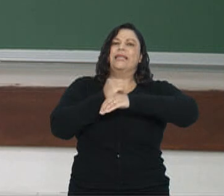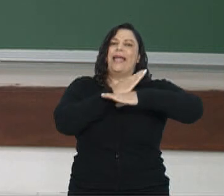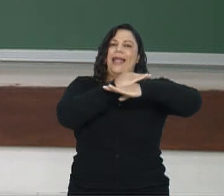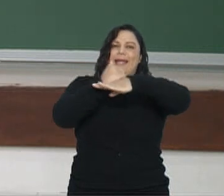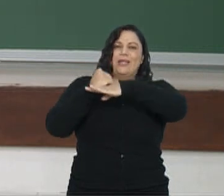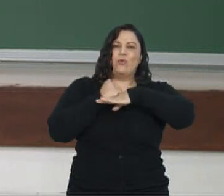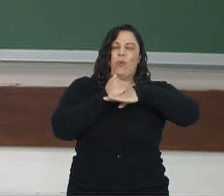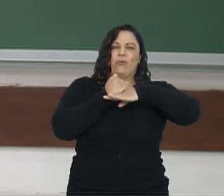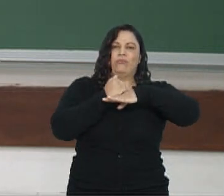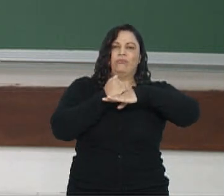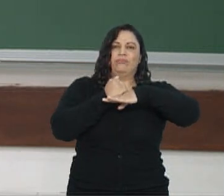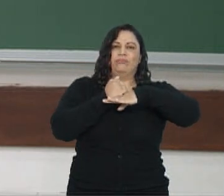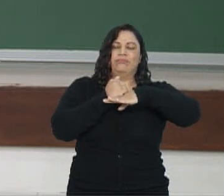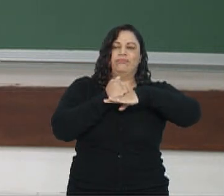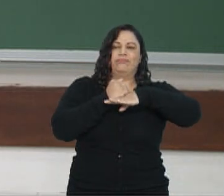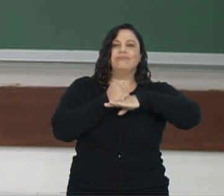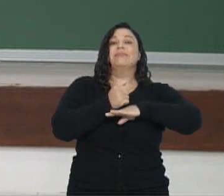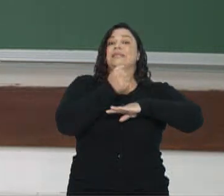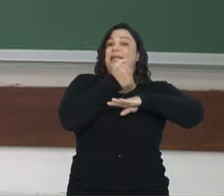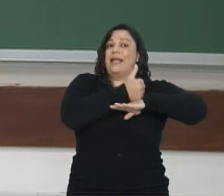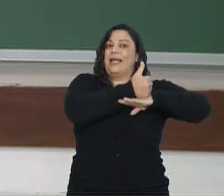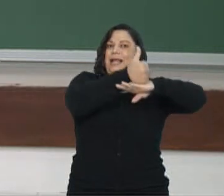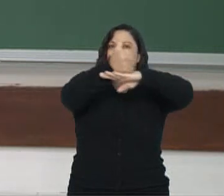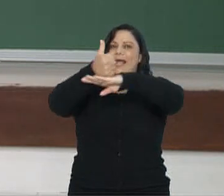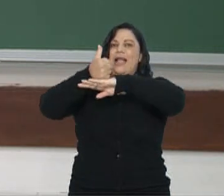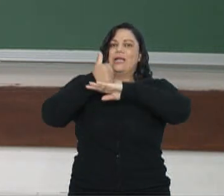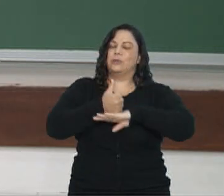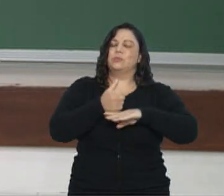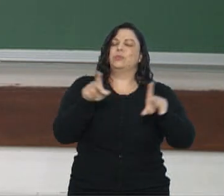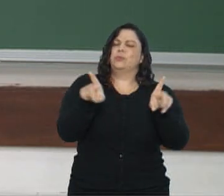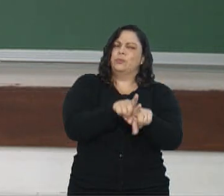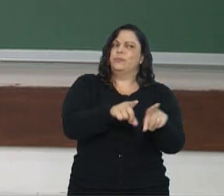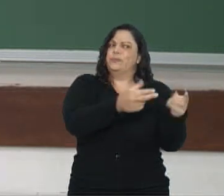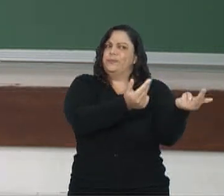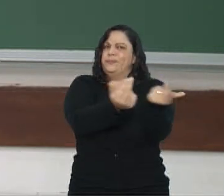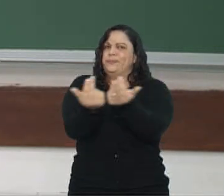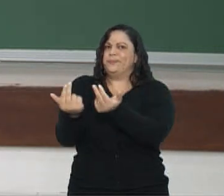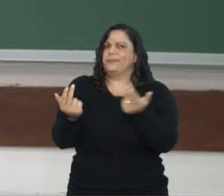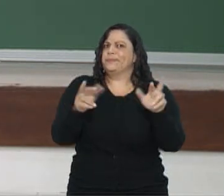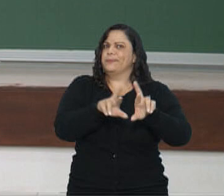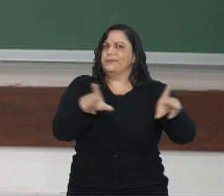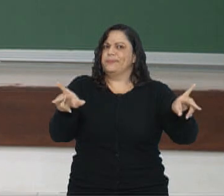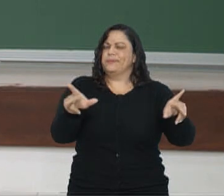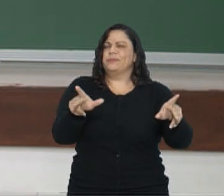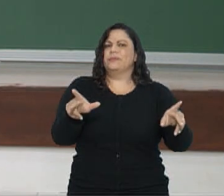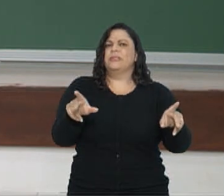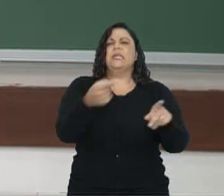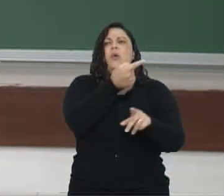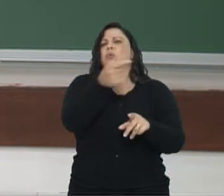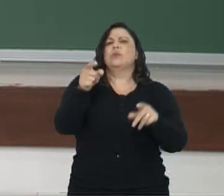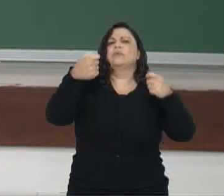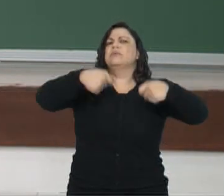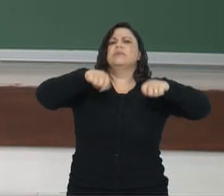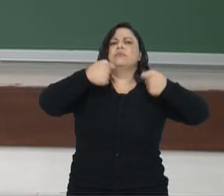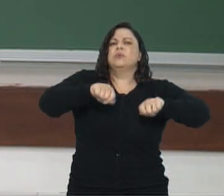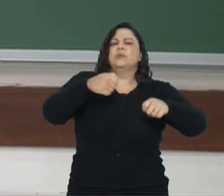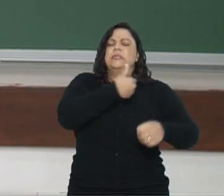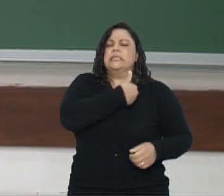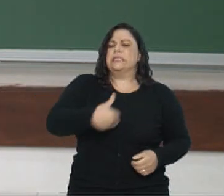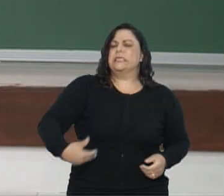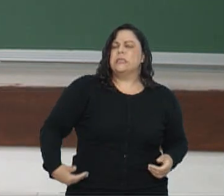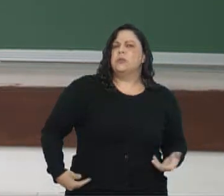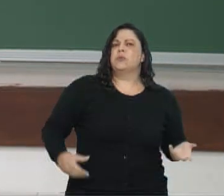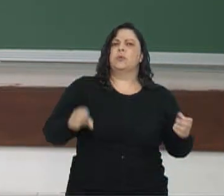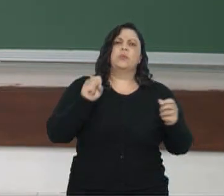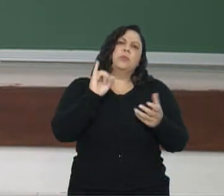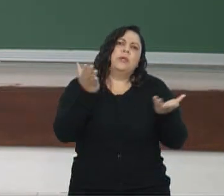começariam a elas mesmas a dividir a riqueza. E daí não seria mais necessário ter um governo, porque as pessoas, por sua